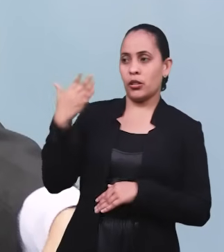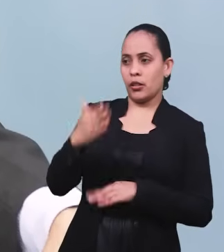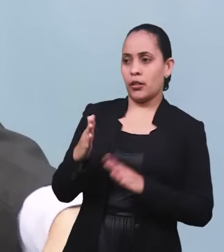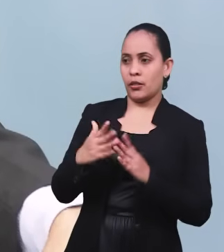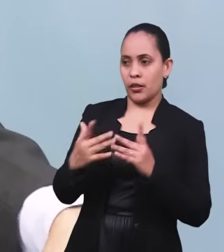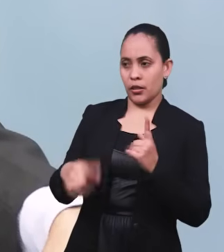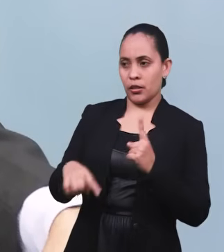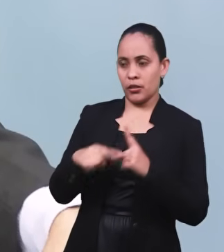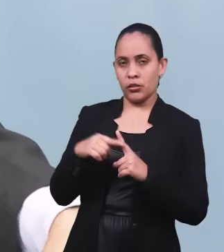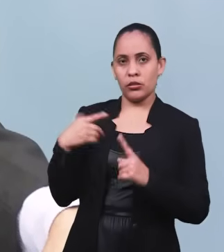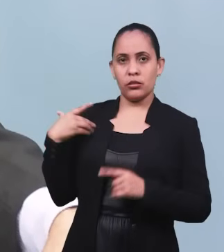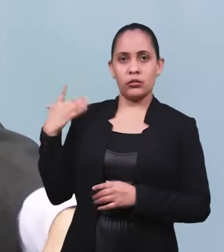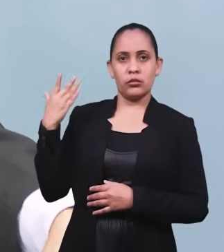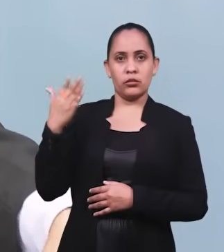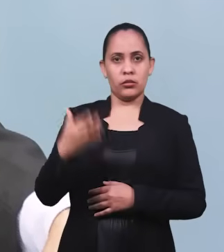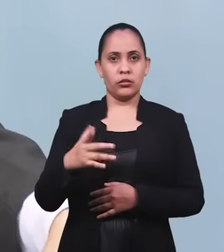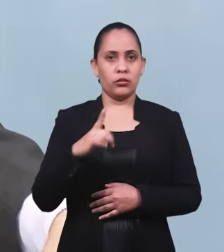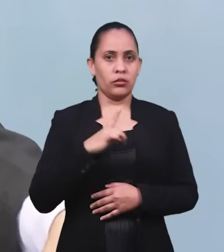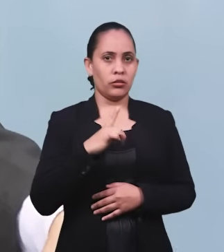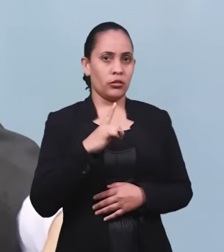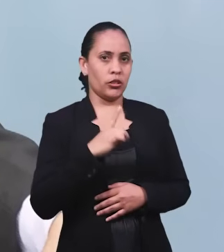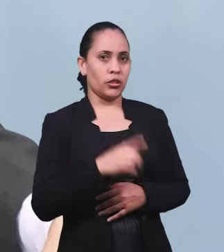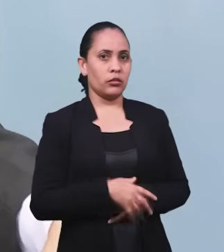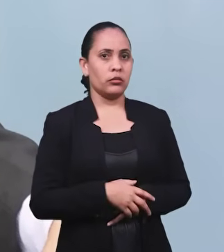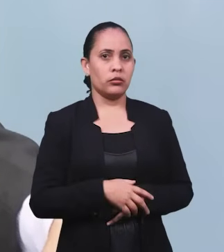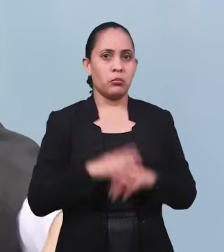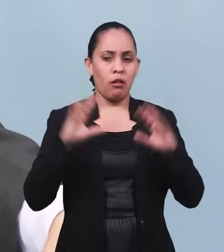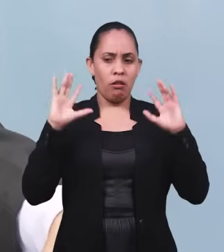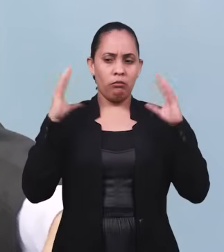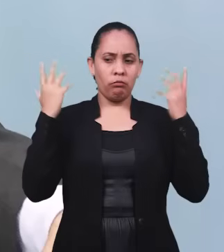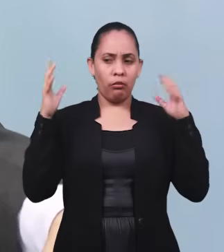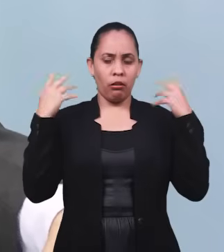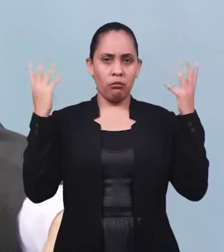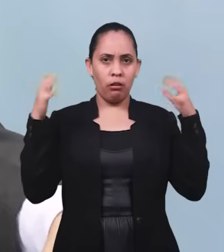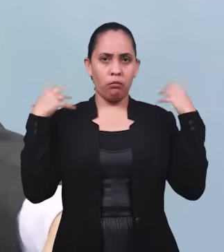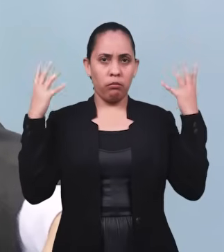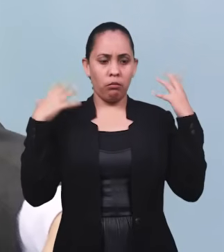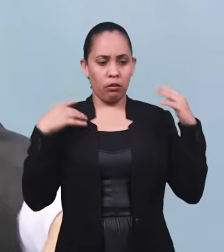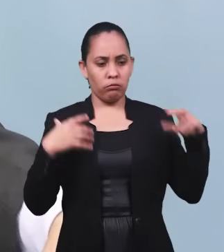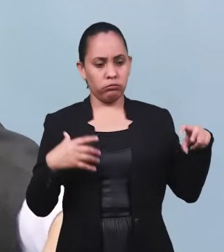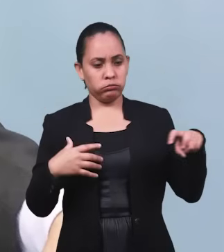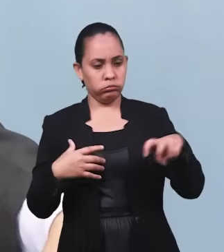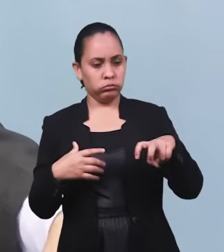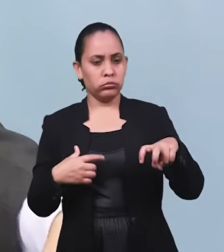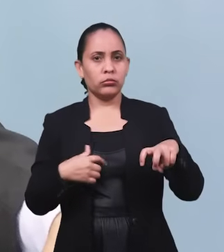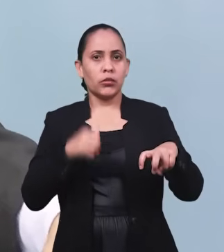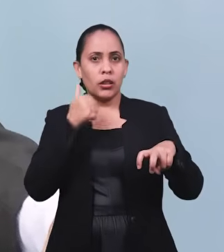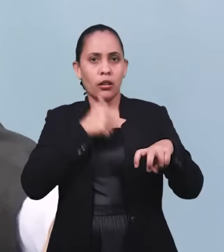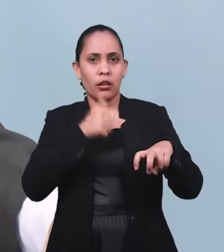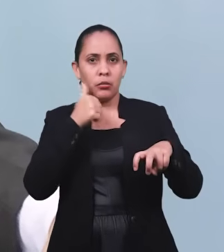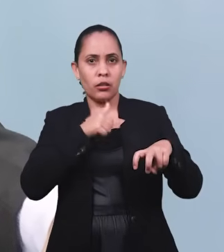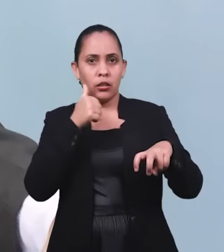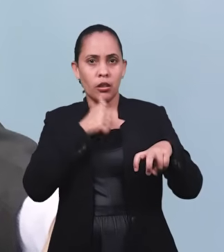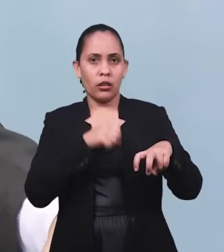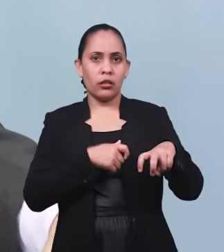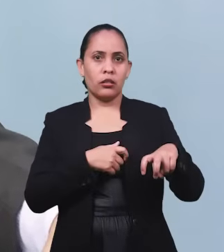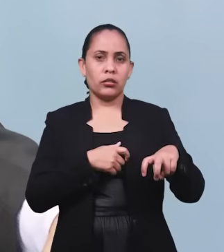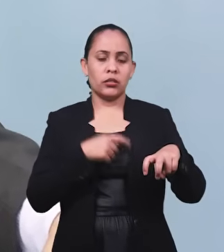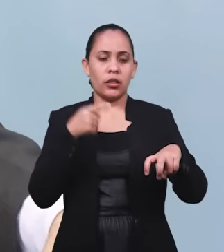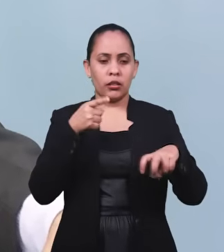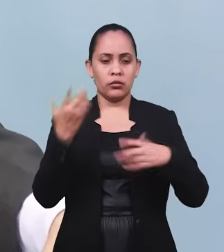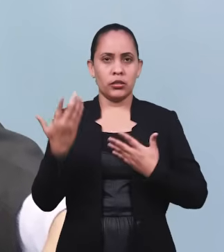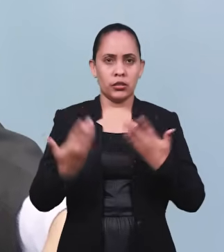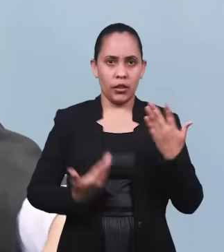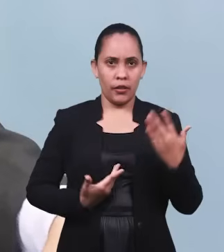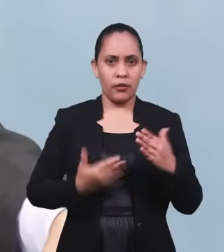igreja e tinha uma ambulância em frente, uma senhora que era membro